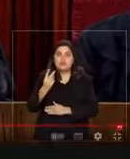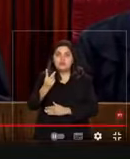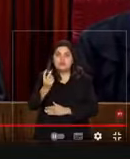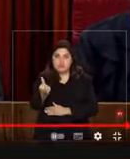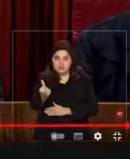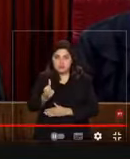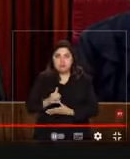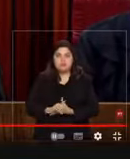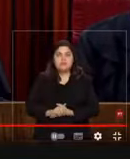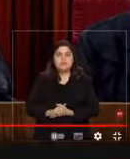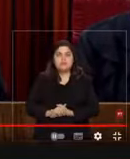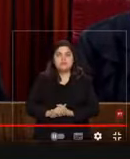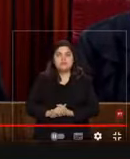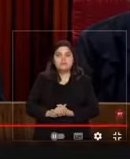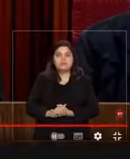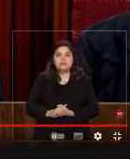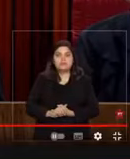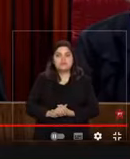2026.